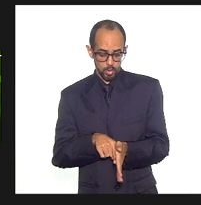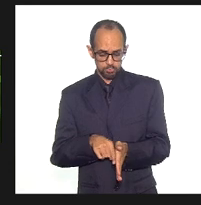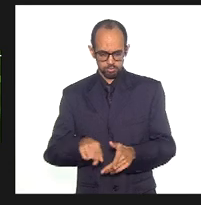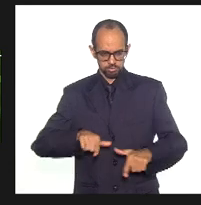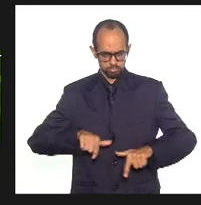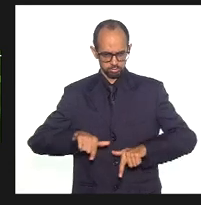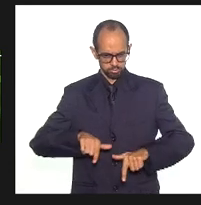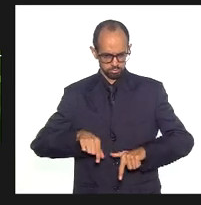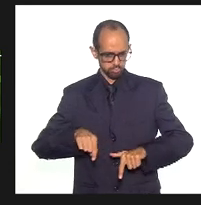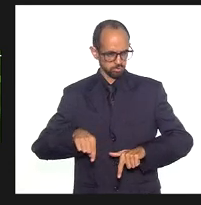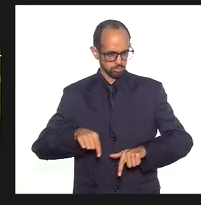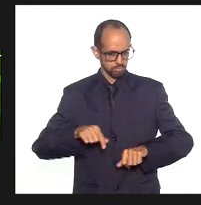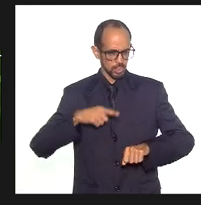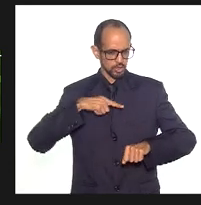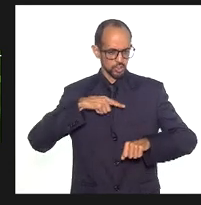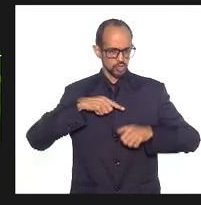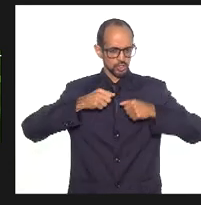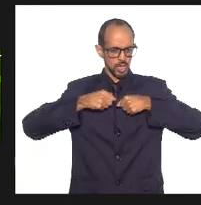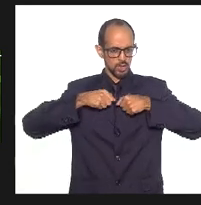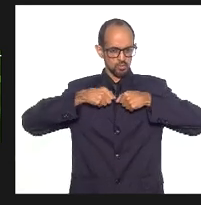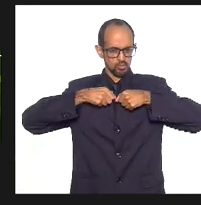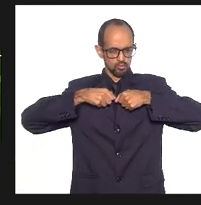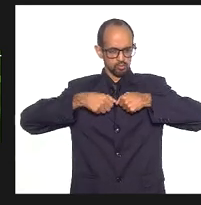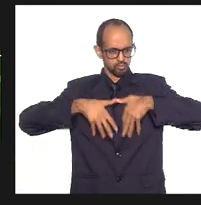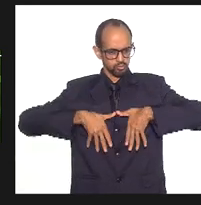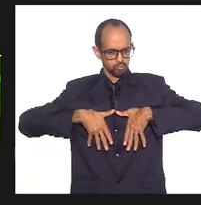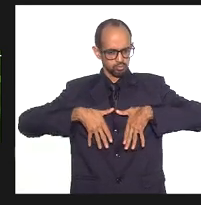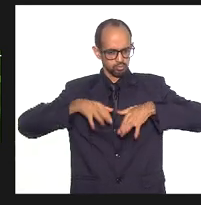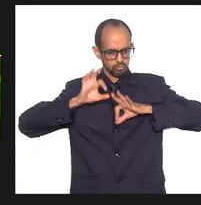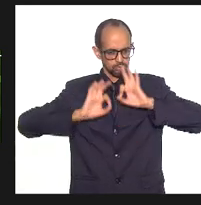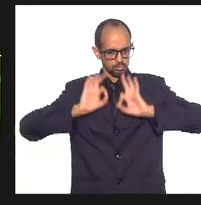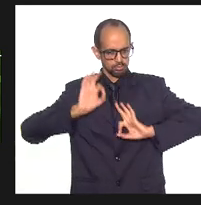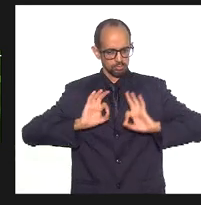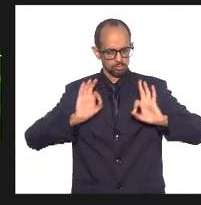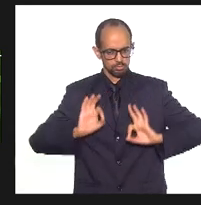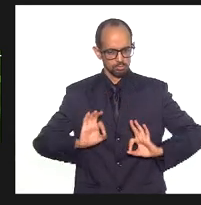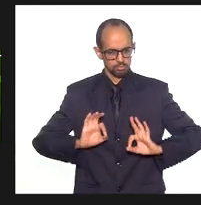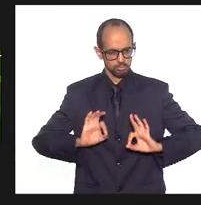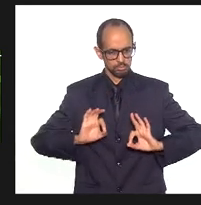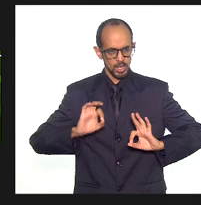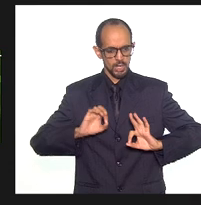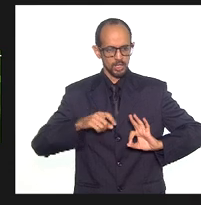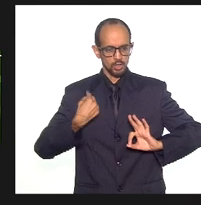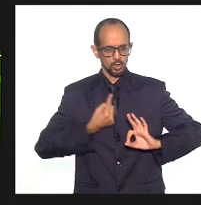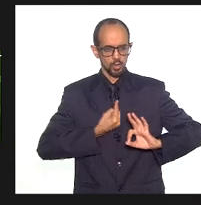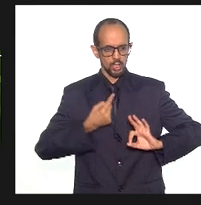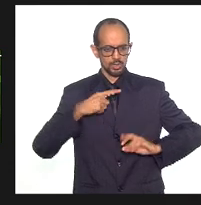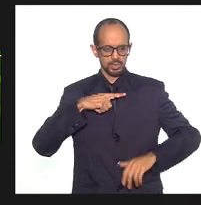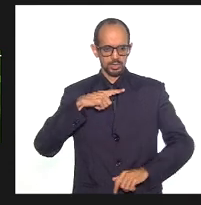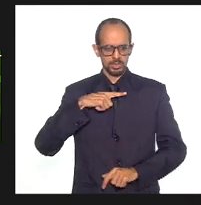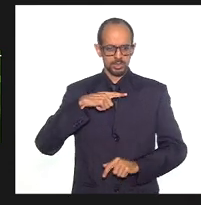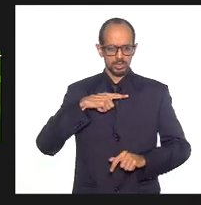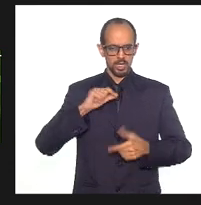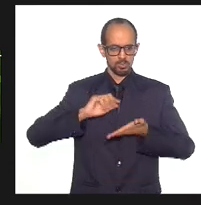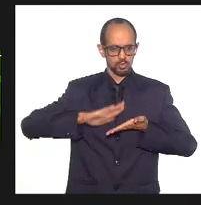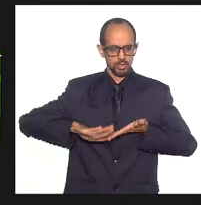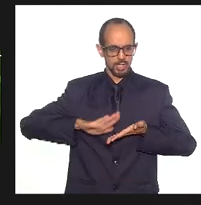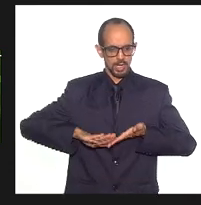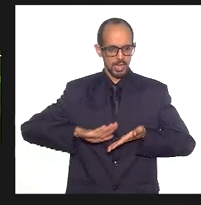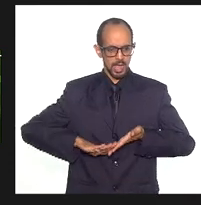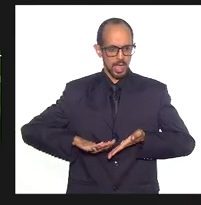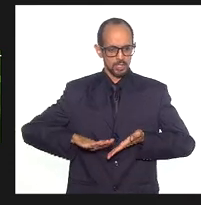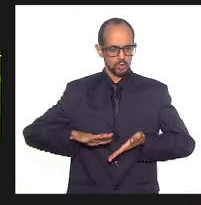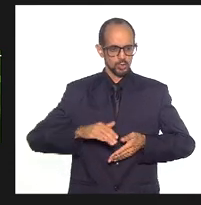esse é um fluxo esquemático onde nós temos aqui gastos basicamente